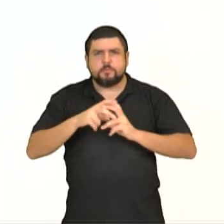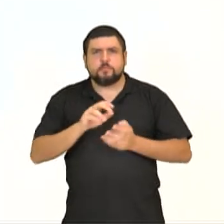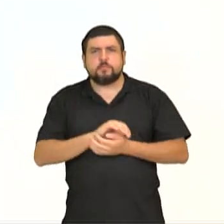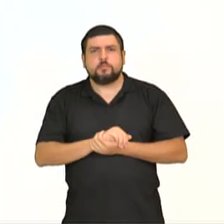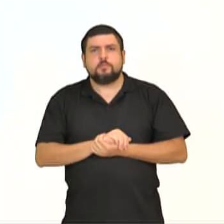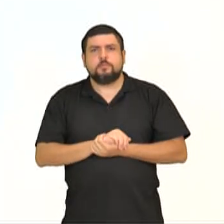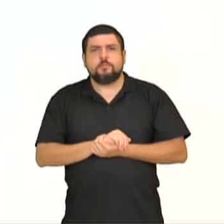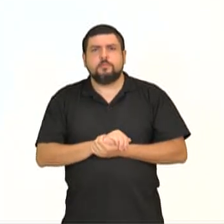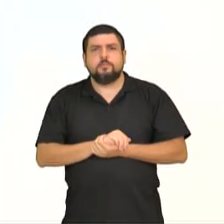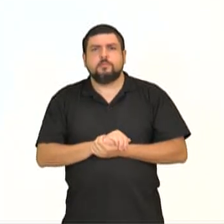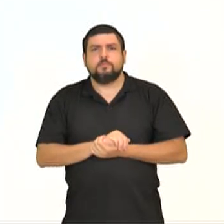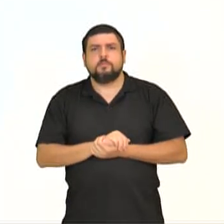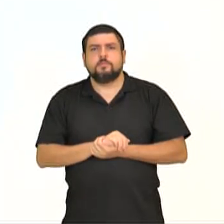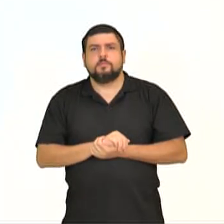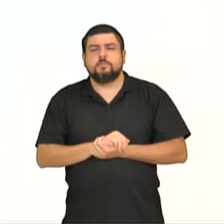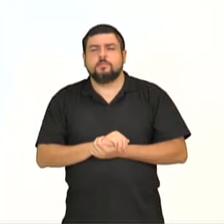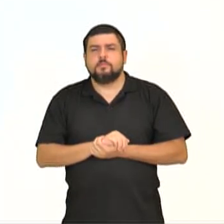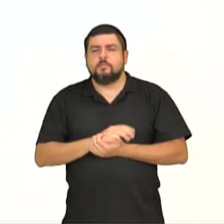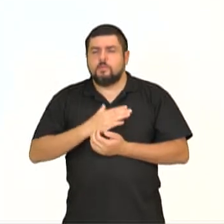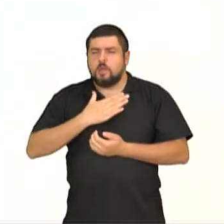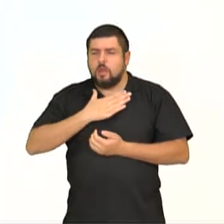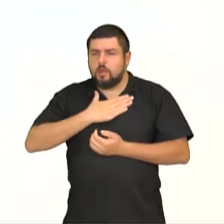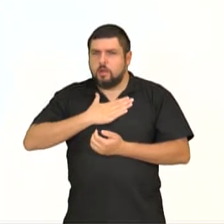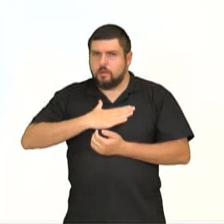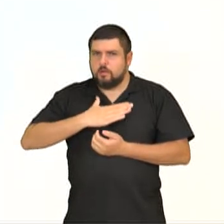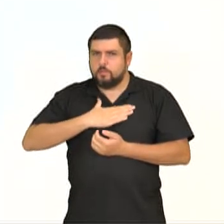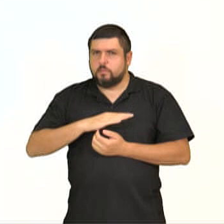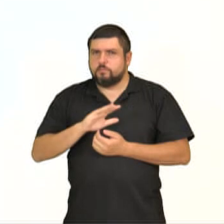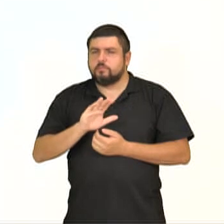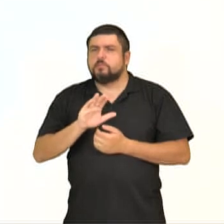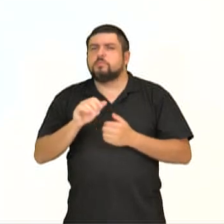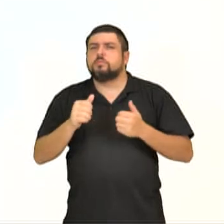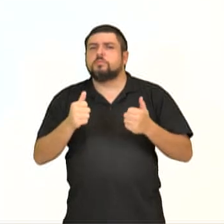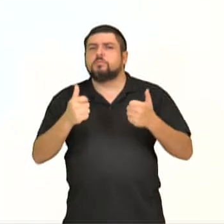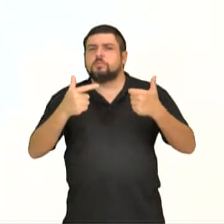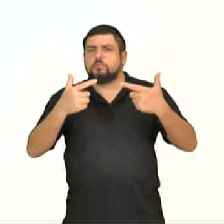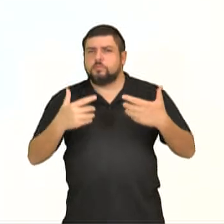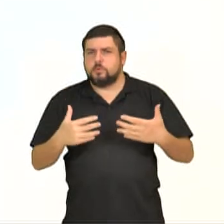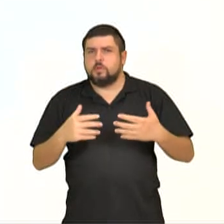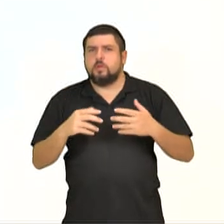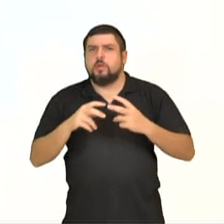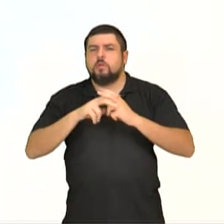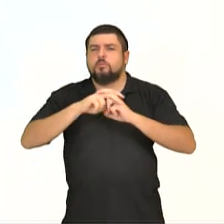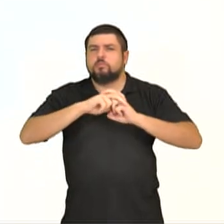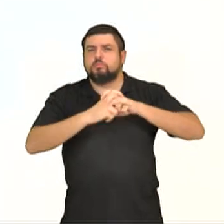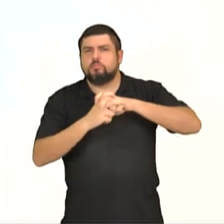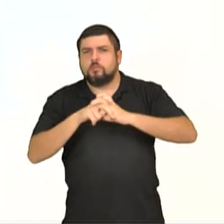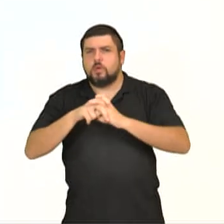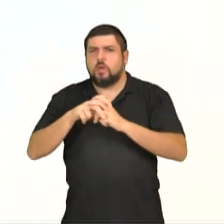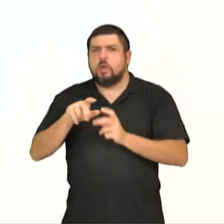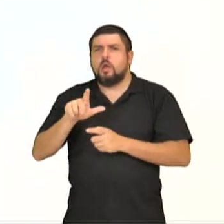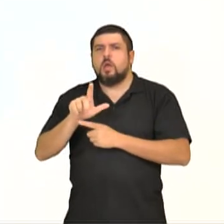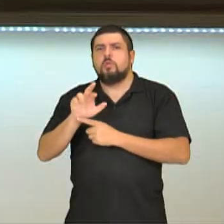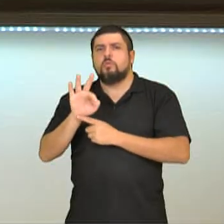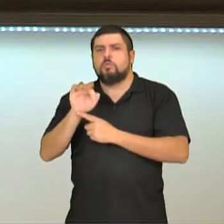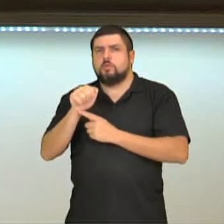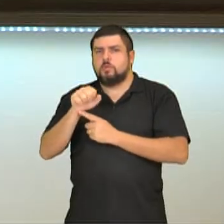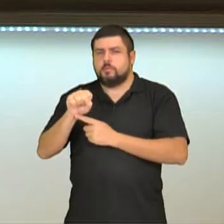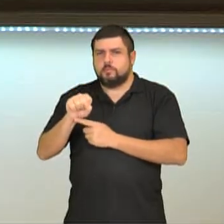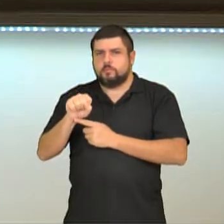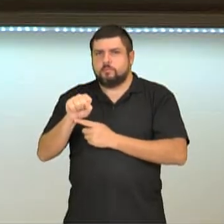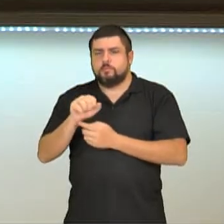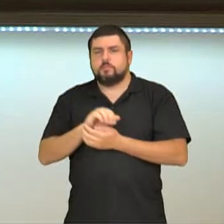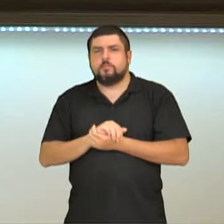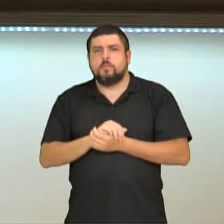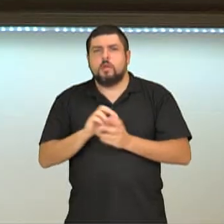professora quer fazer um parênteses aqui e falar um pouquinho sobre a questão das lutas, tá? As lutas de aproximação, a gente pode